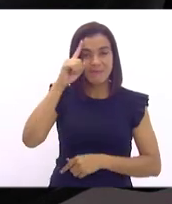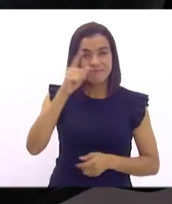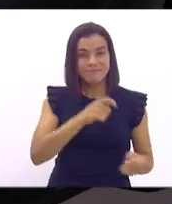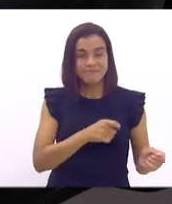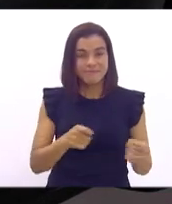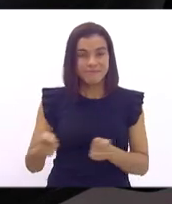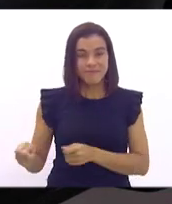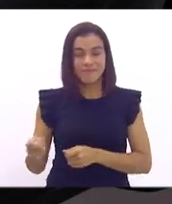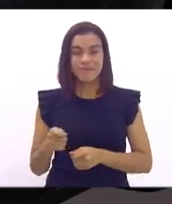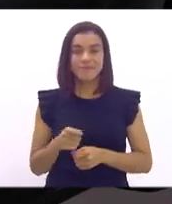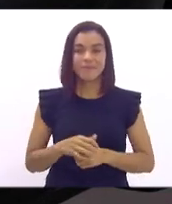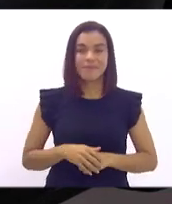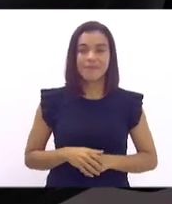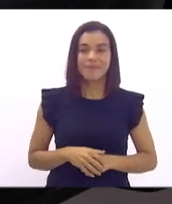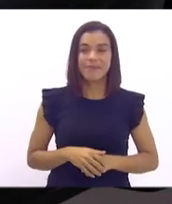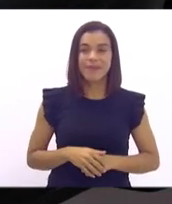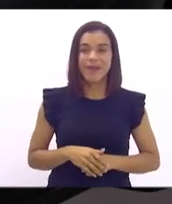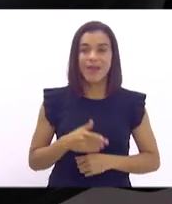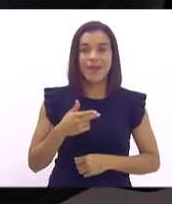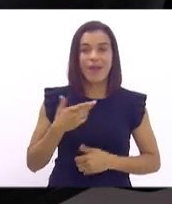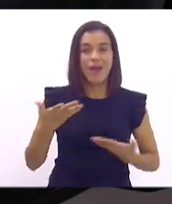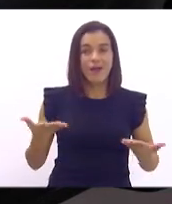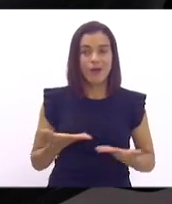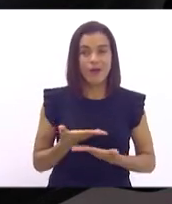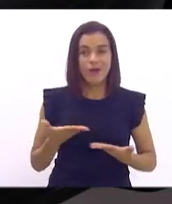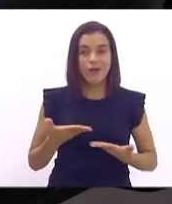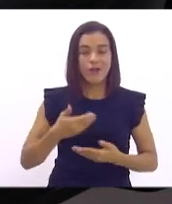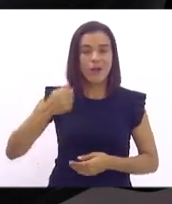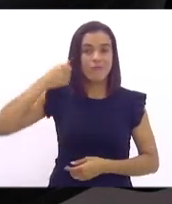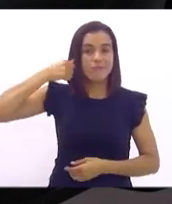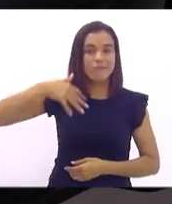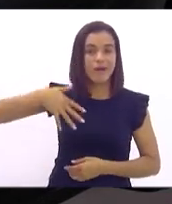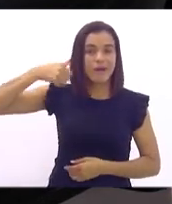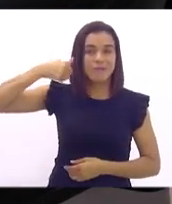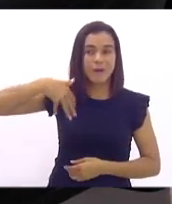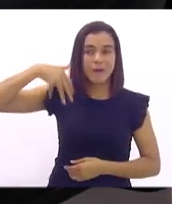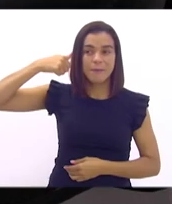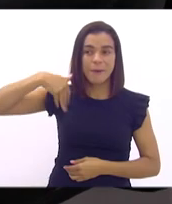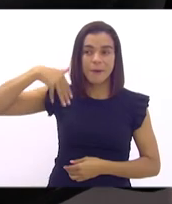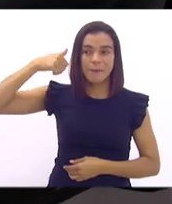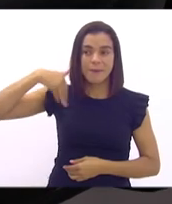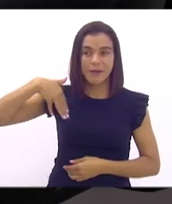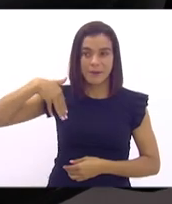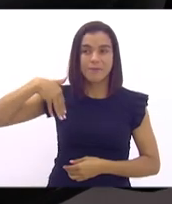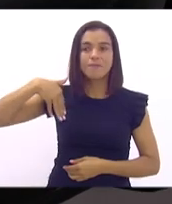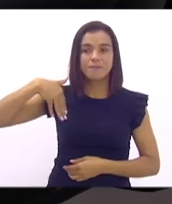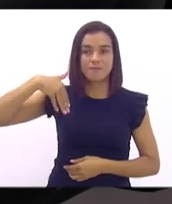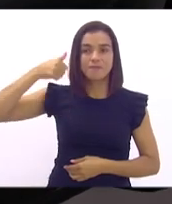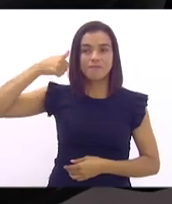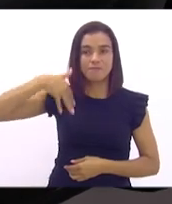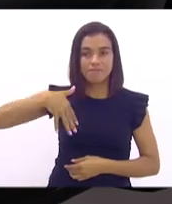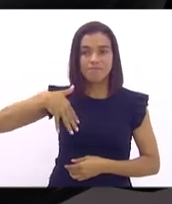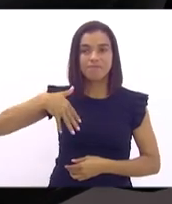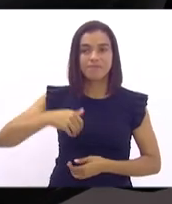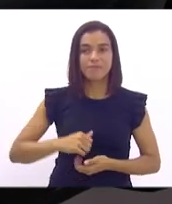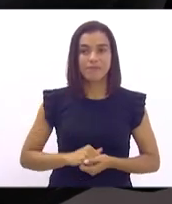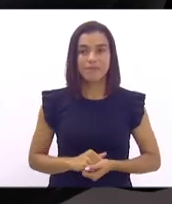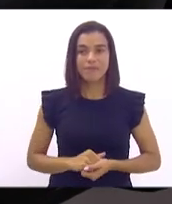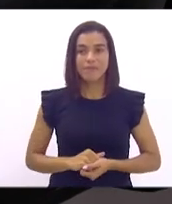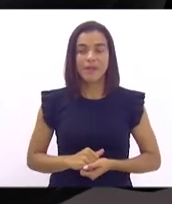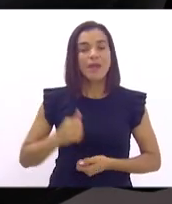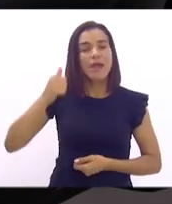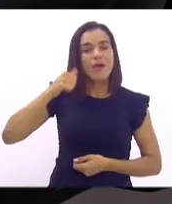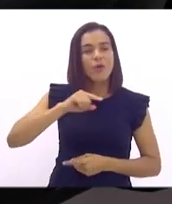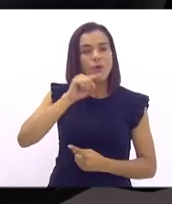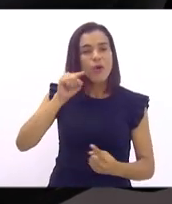de iniciar a minha fala, eu vou fazer a minha autodescrição, né, que é feito